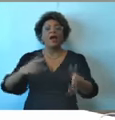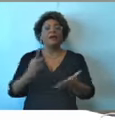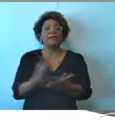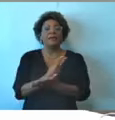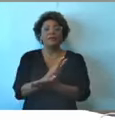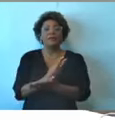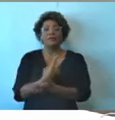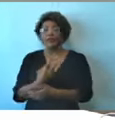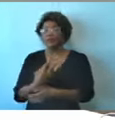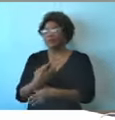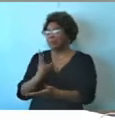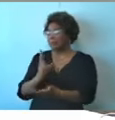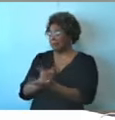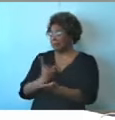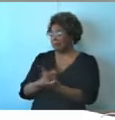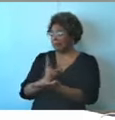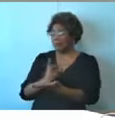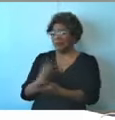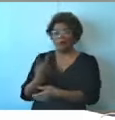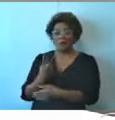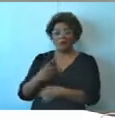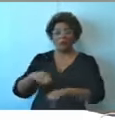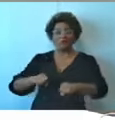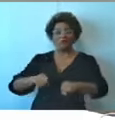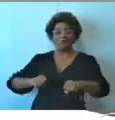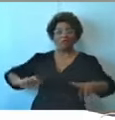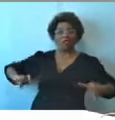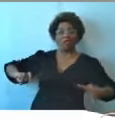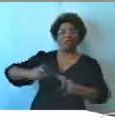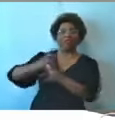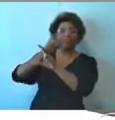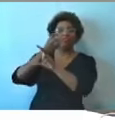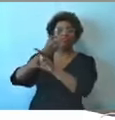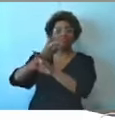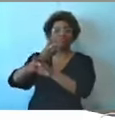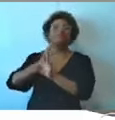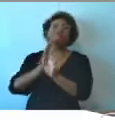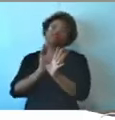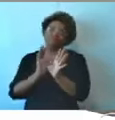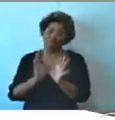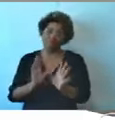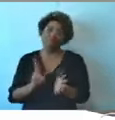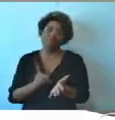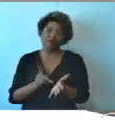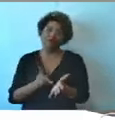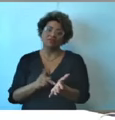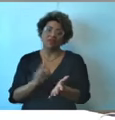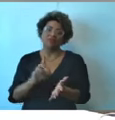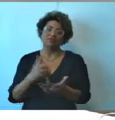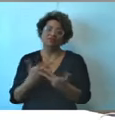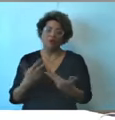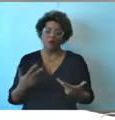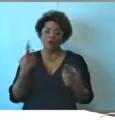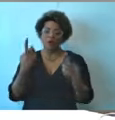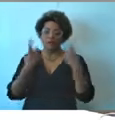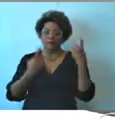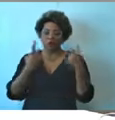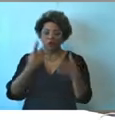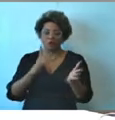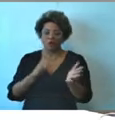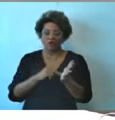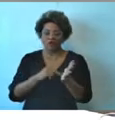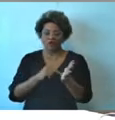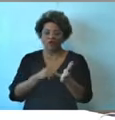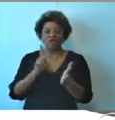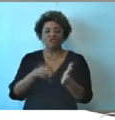eles também, isso é uma realidade. E uma coisa também que nos deixa assim, bastante preocupada é a quantidade de